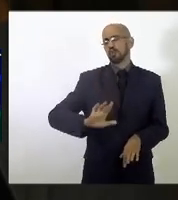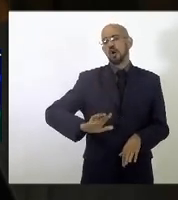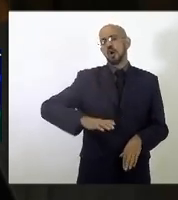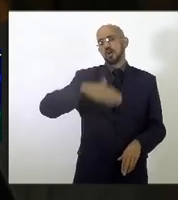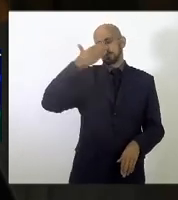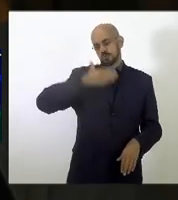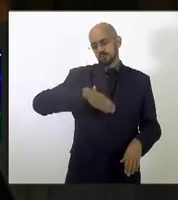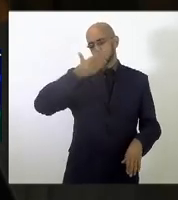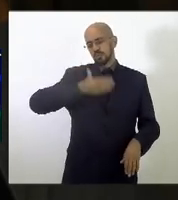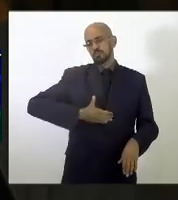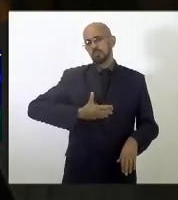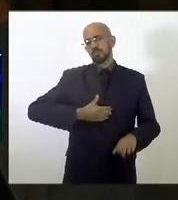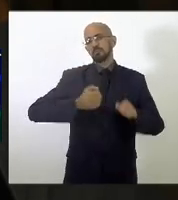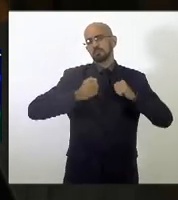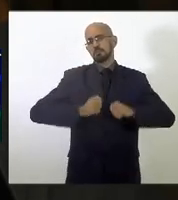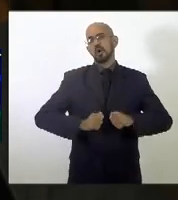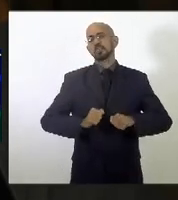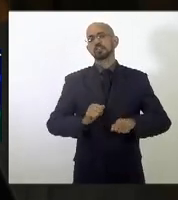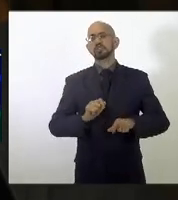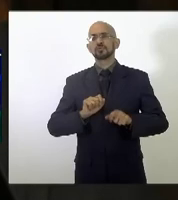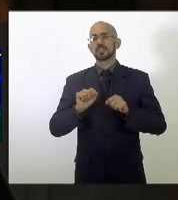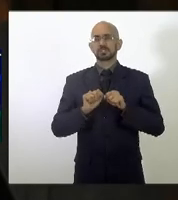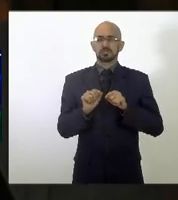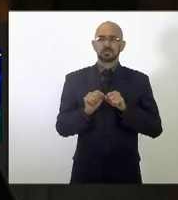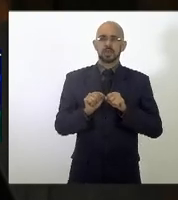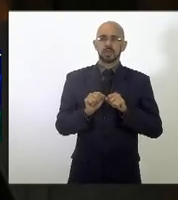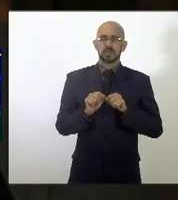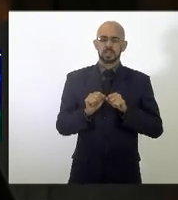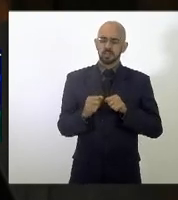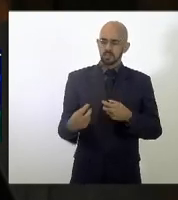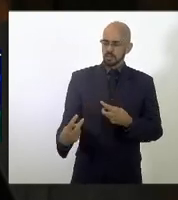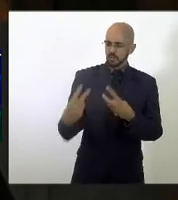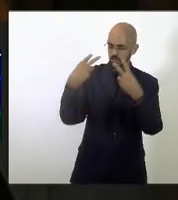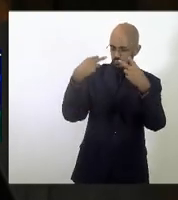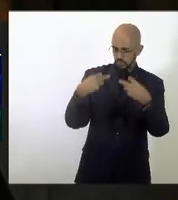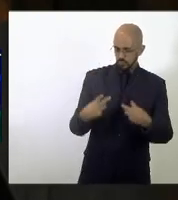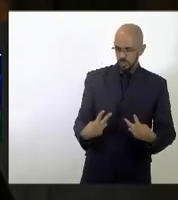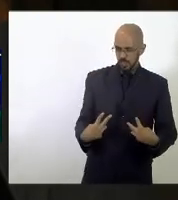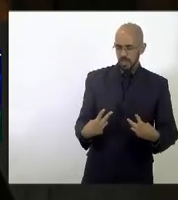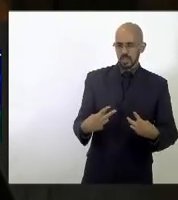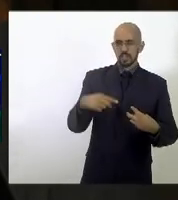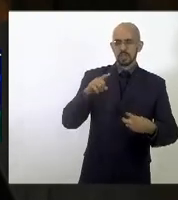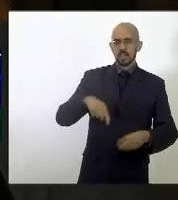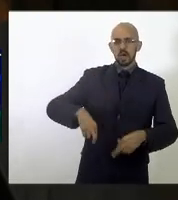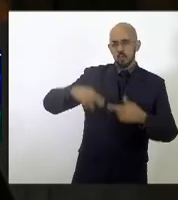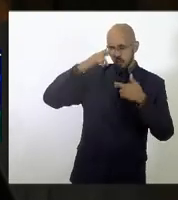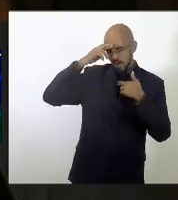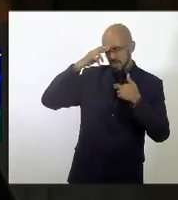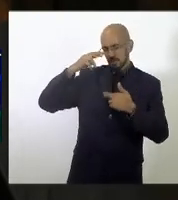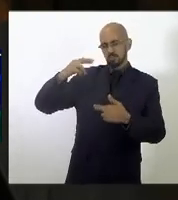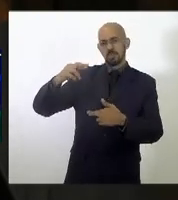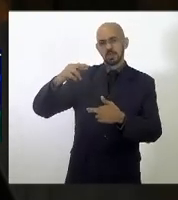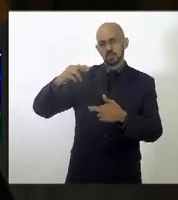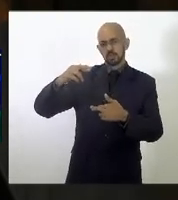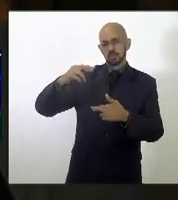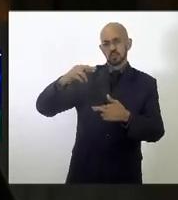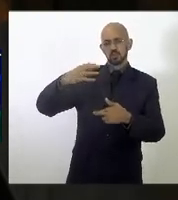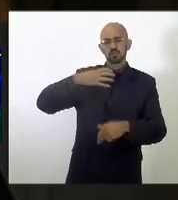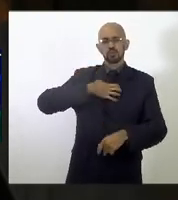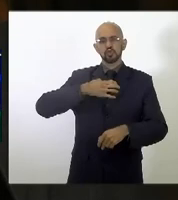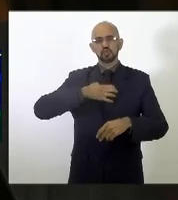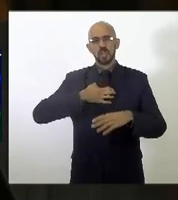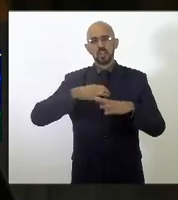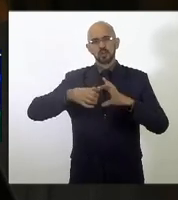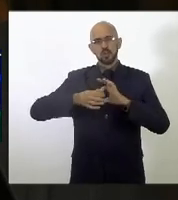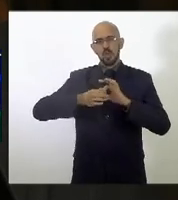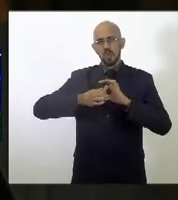postura pode conferir àquele que te vê, né, que é o respeito, a forma republicana de lidar com